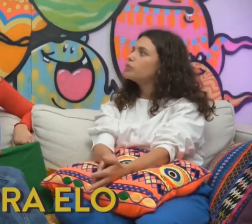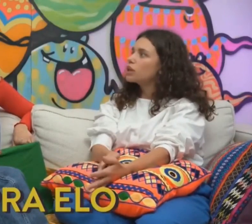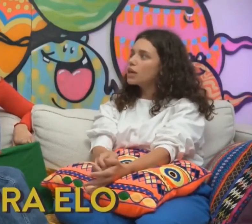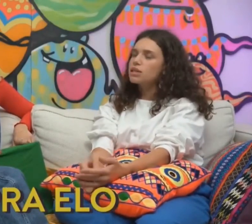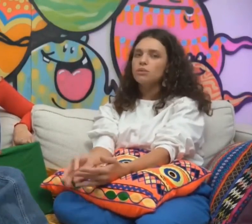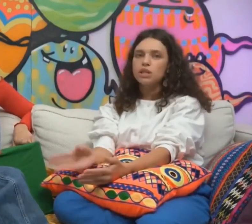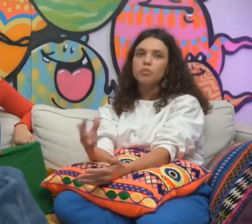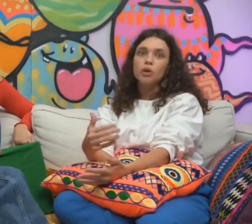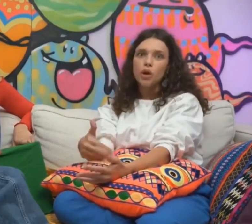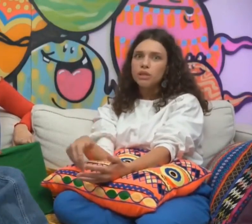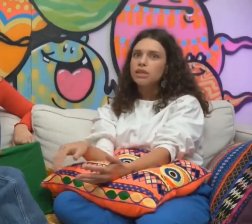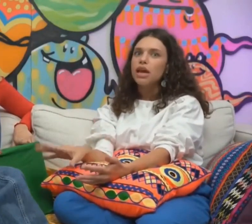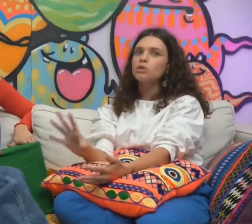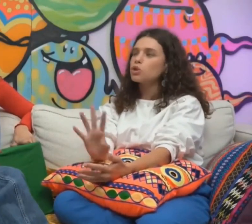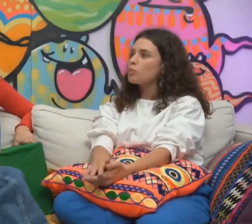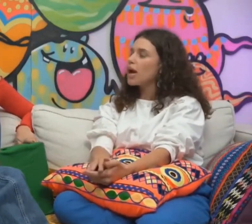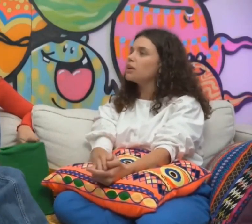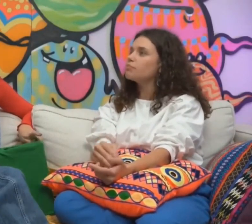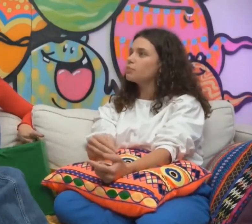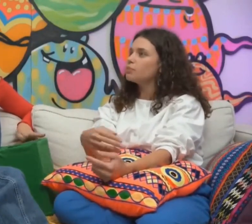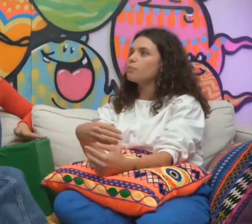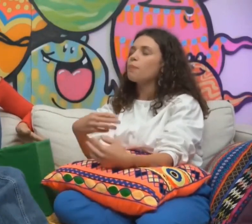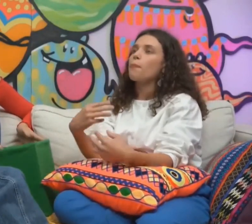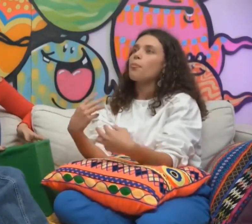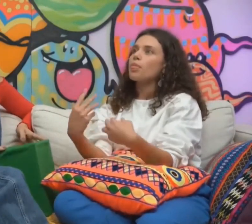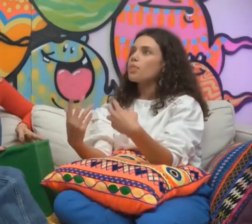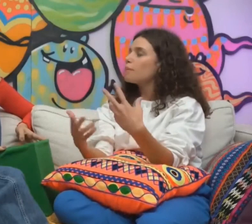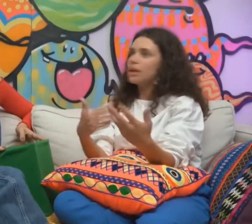elo. Uh-huh. Que são esses pronomes neutros pra...